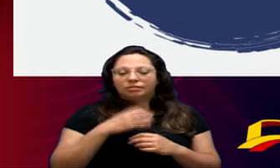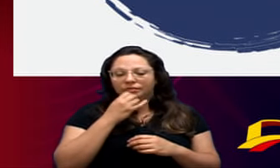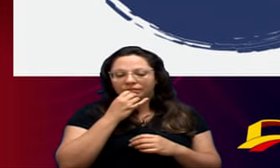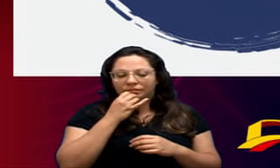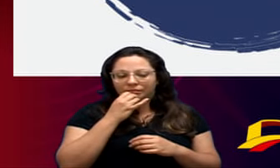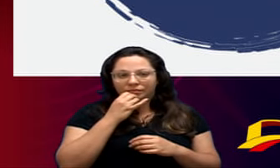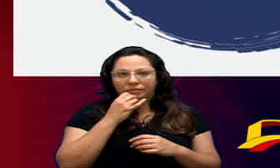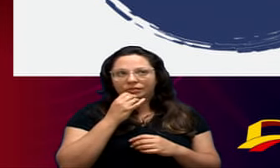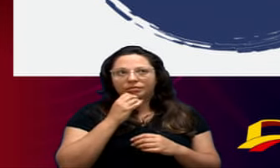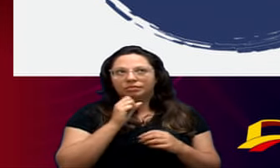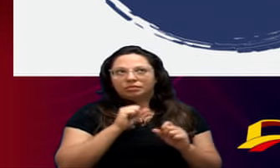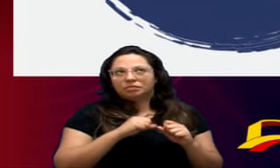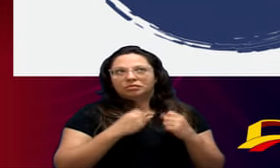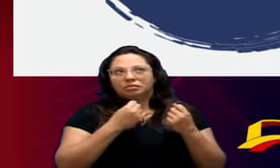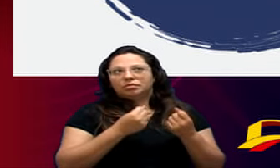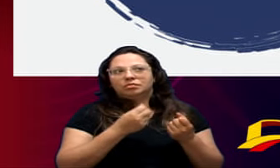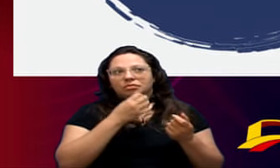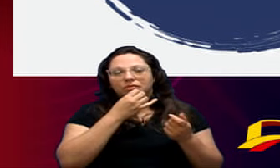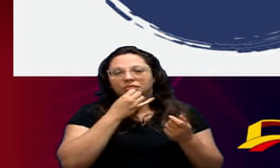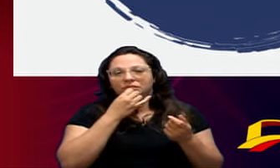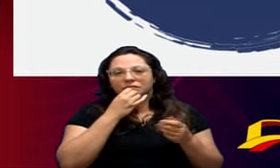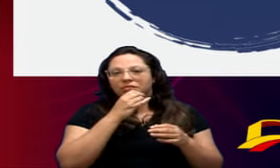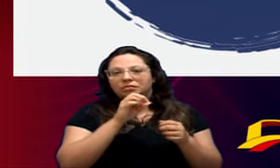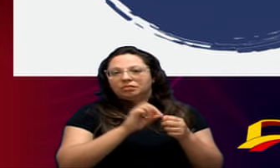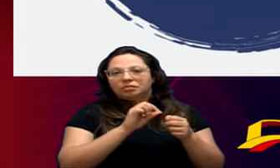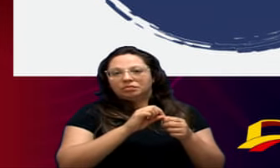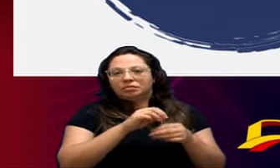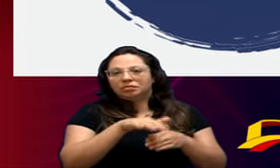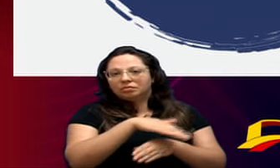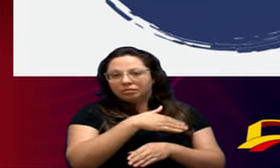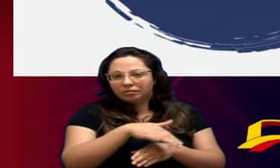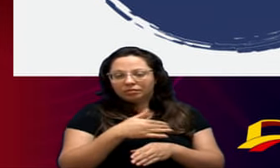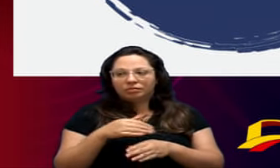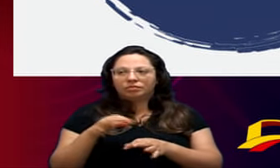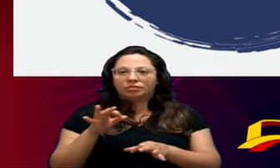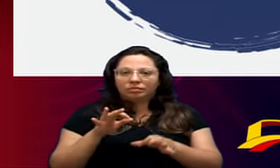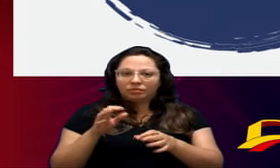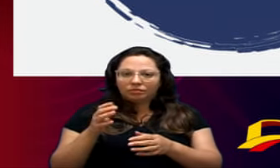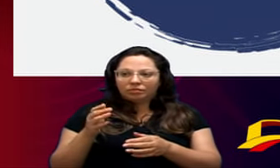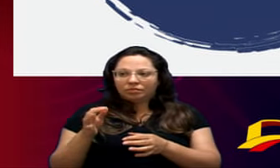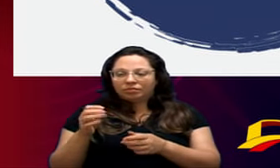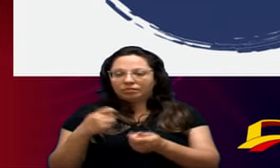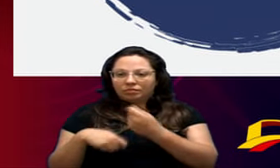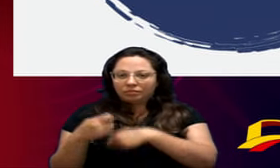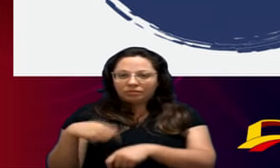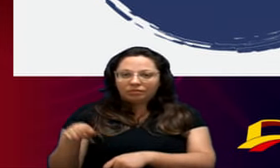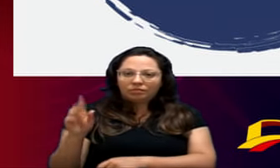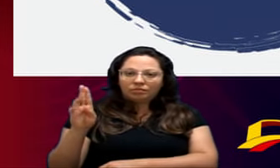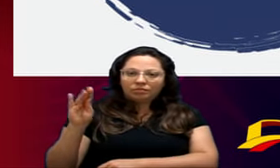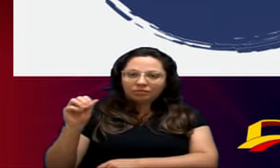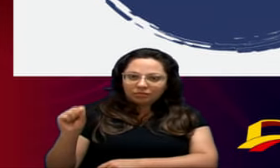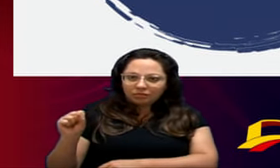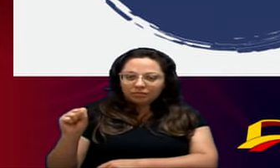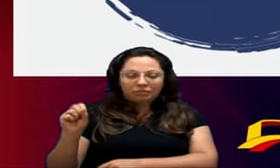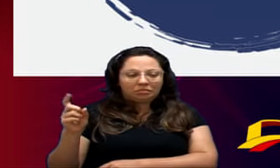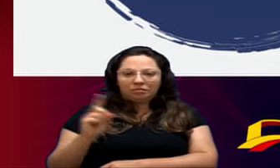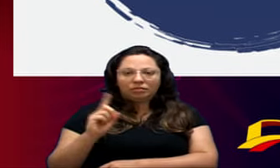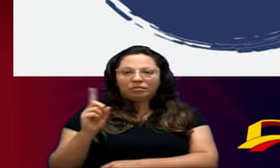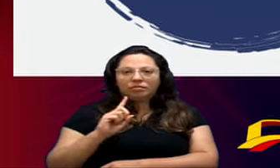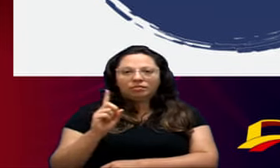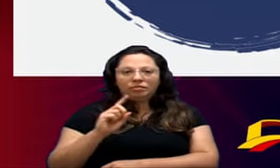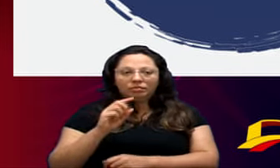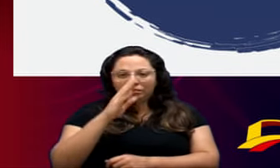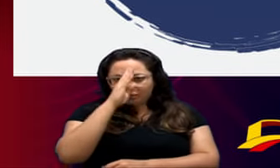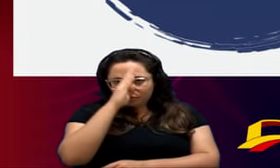fazer uma rua eh gerenciar uma OBS né Eh fazer um serviço social que atenda diretamente a